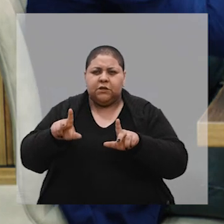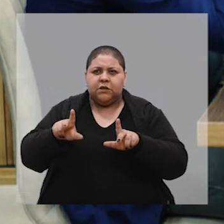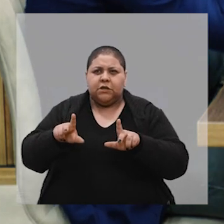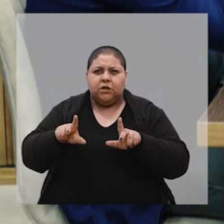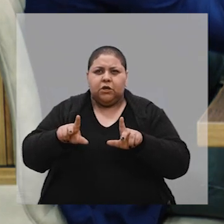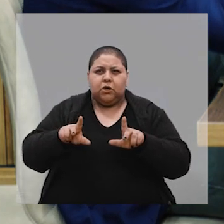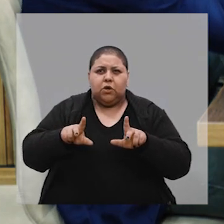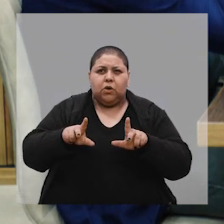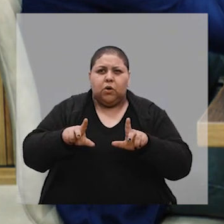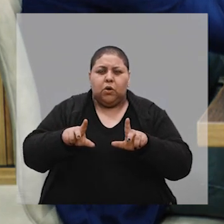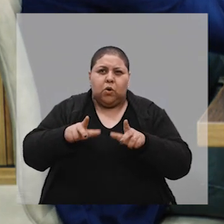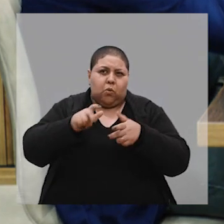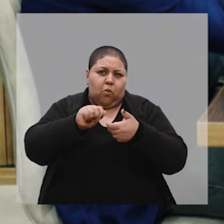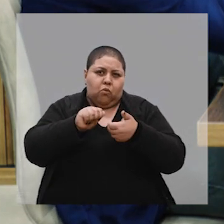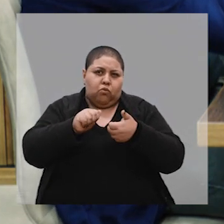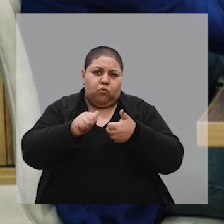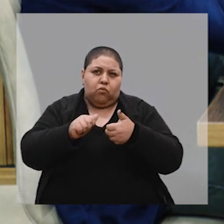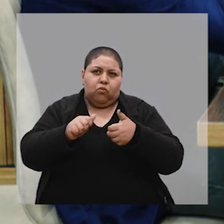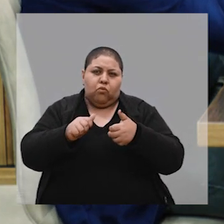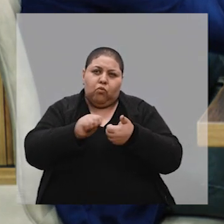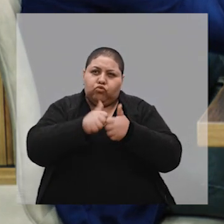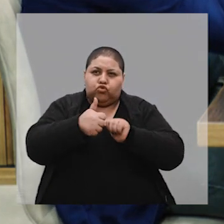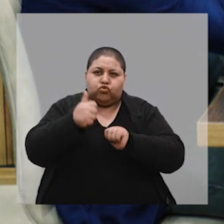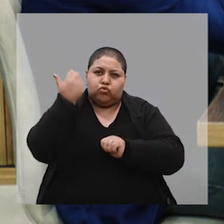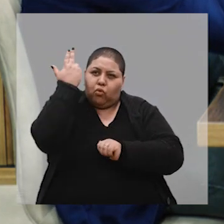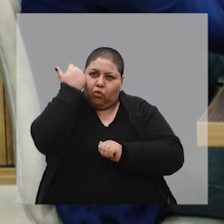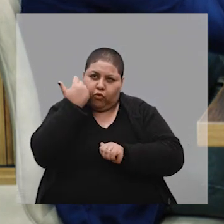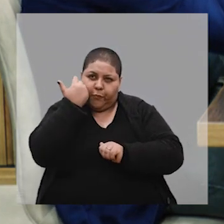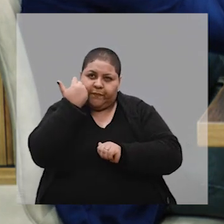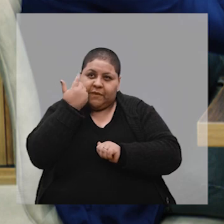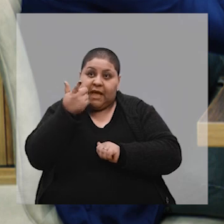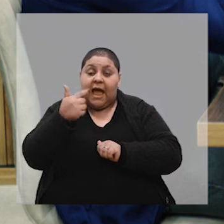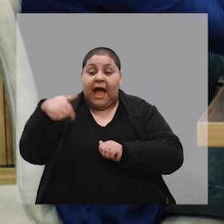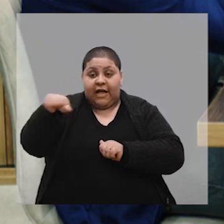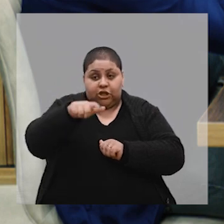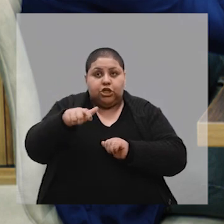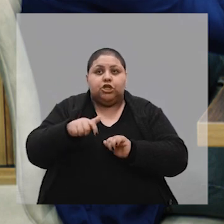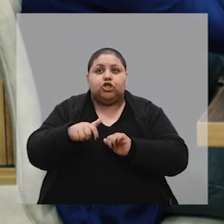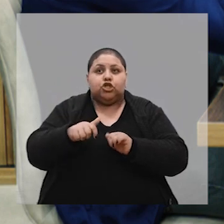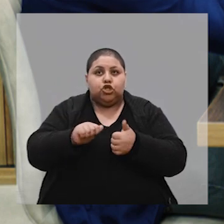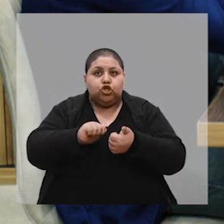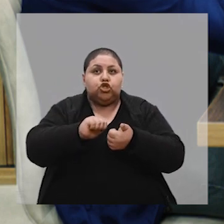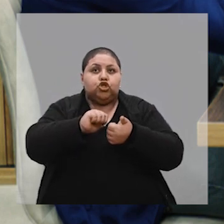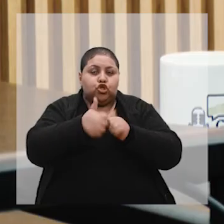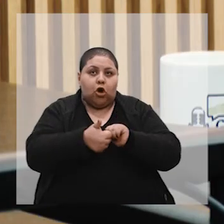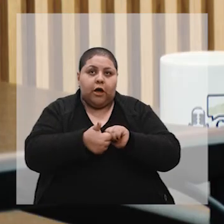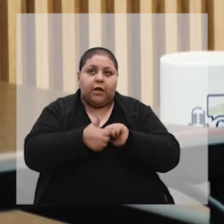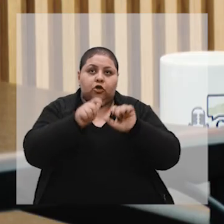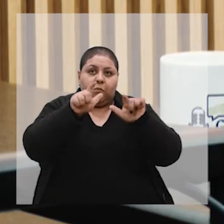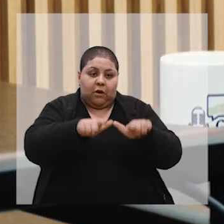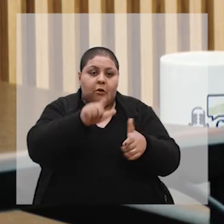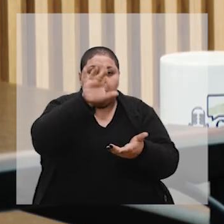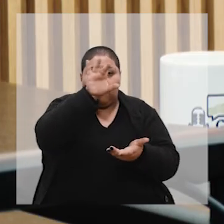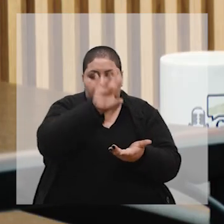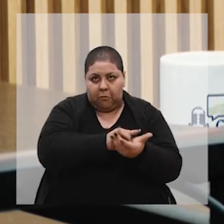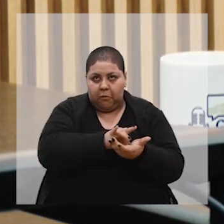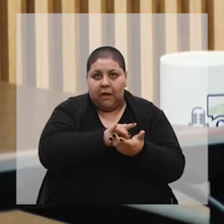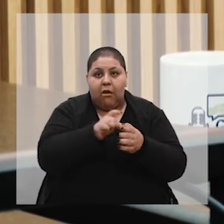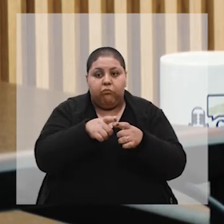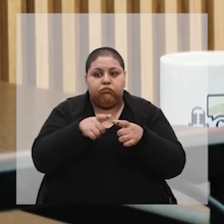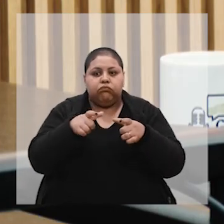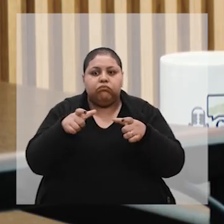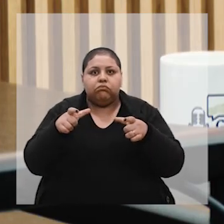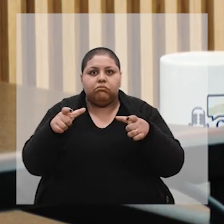normal? Muita. Apesar de nós jogar numa quadra oficial, que para quem conhece, uma quadra oficial é